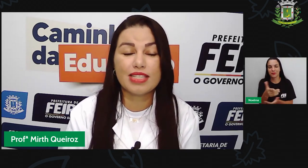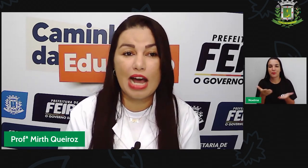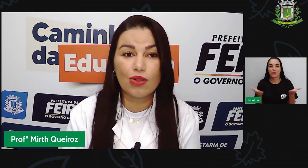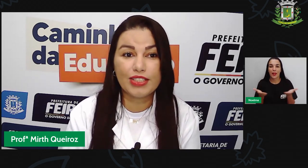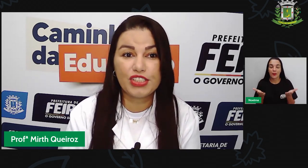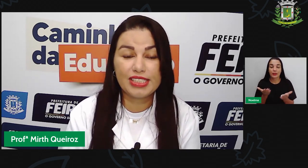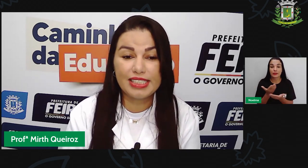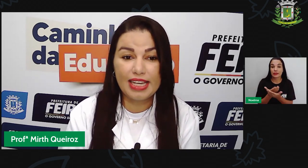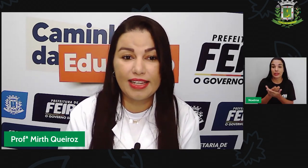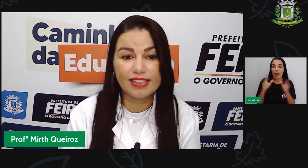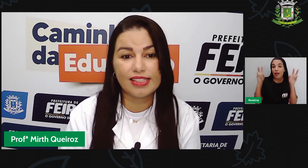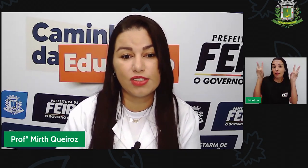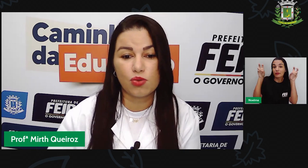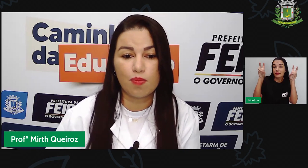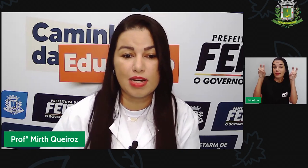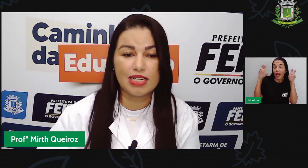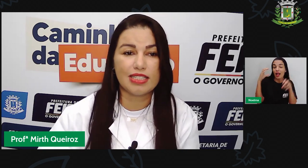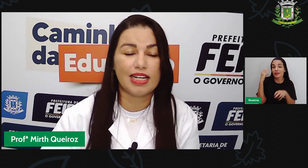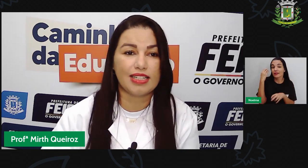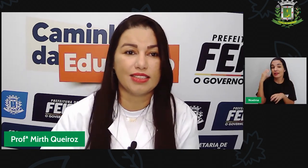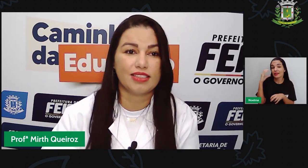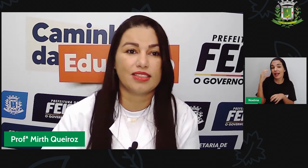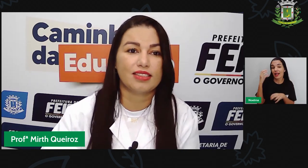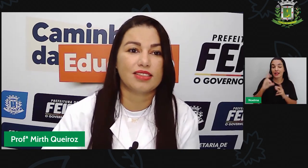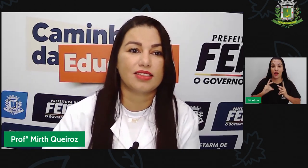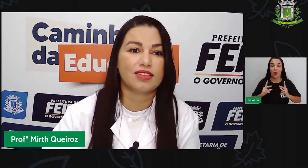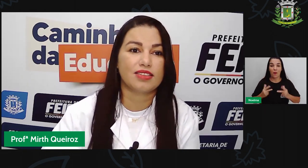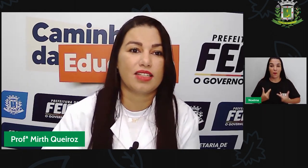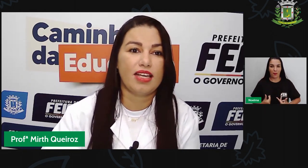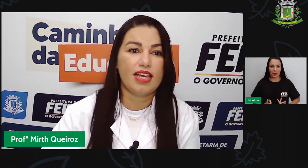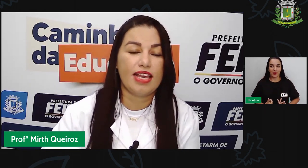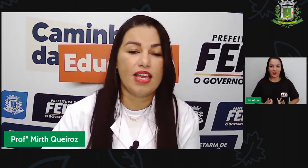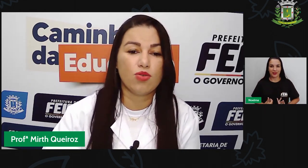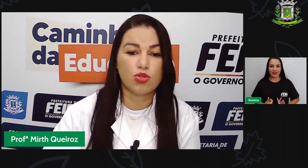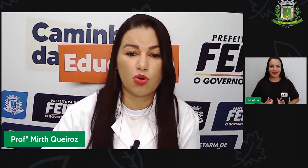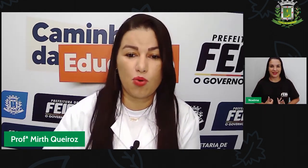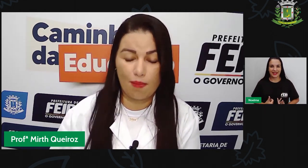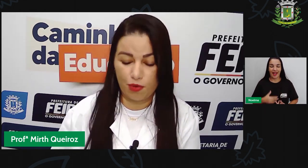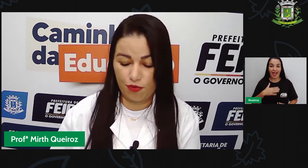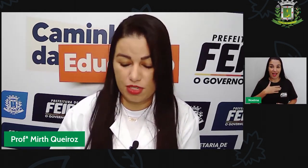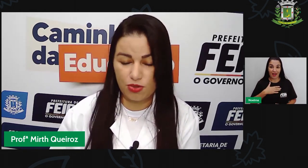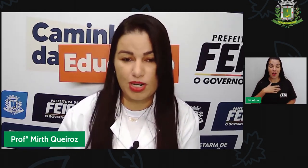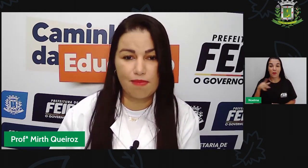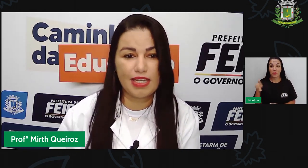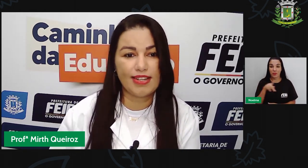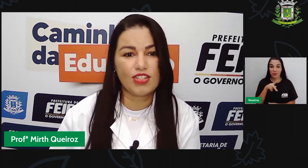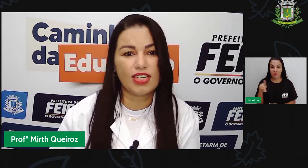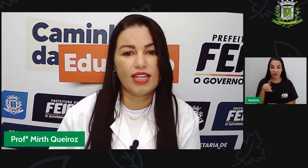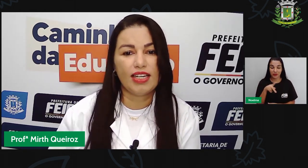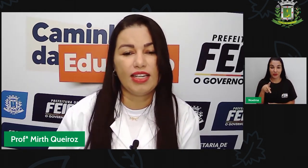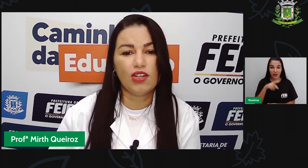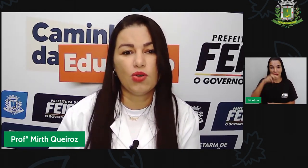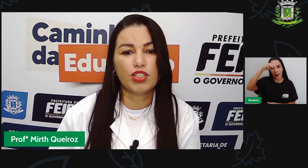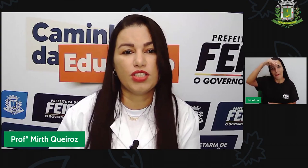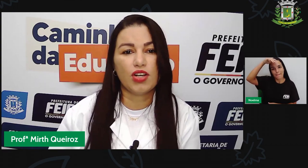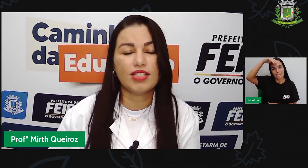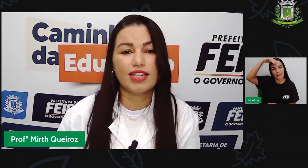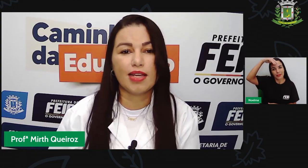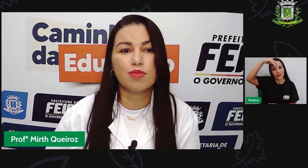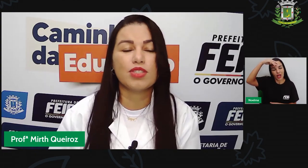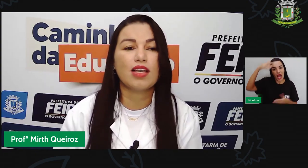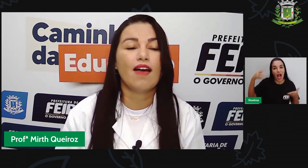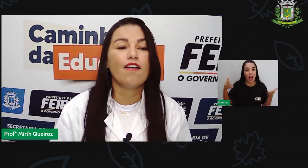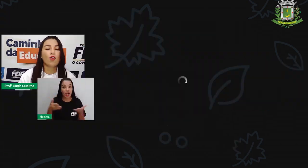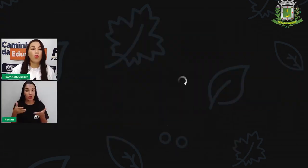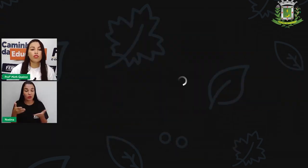teremos aula de ciências humanas. Eu sou a professora Mithy e hoje nós